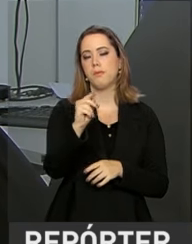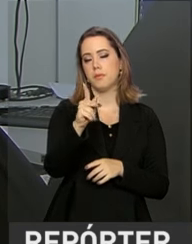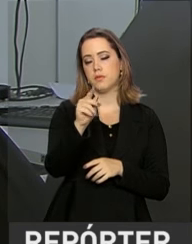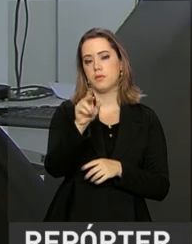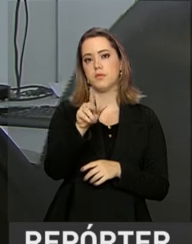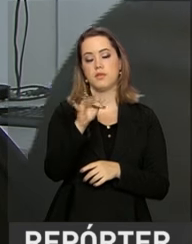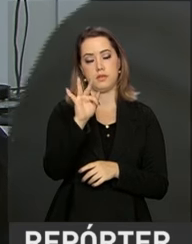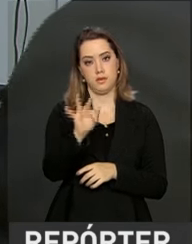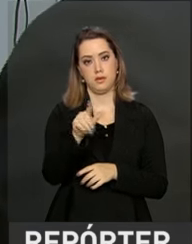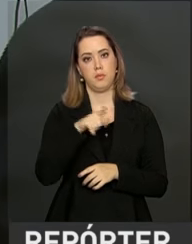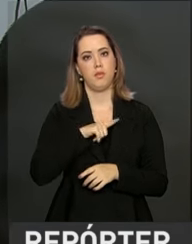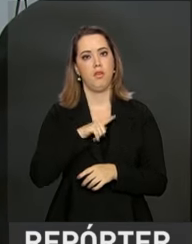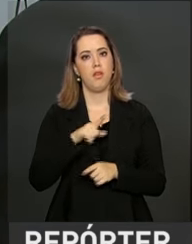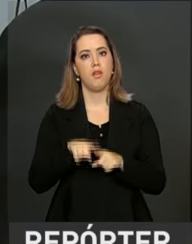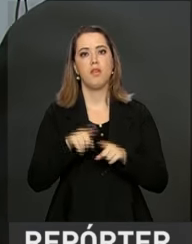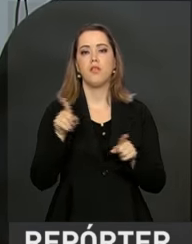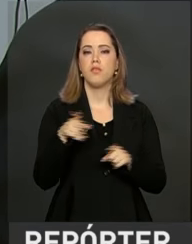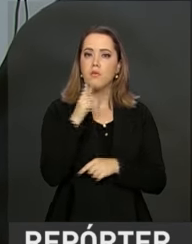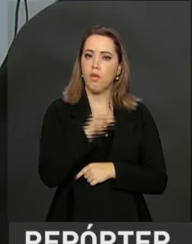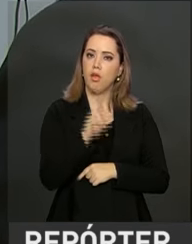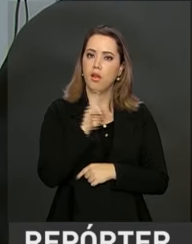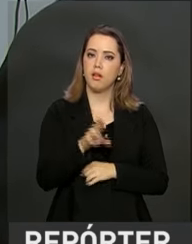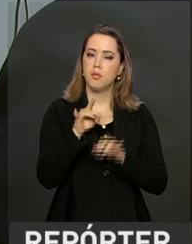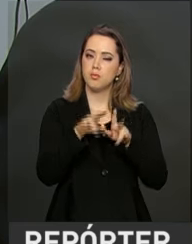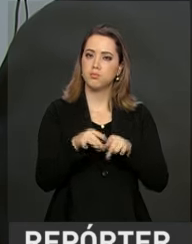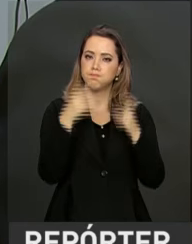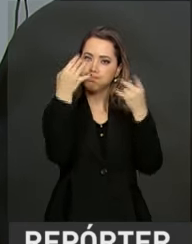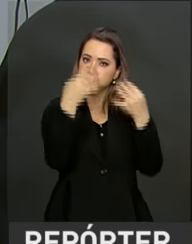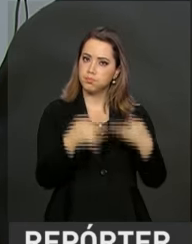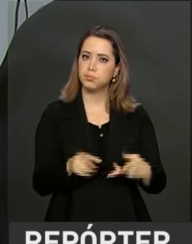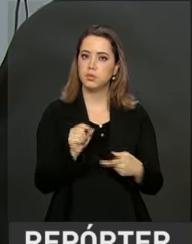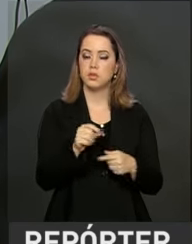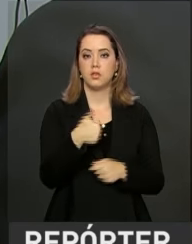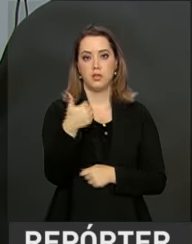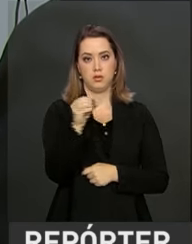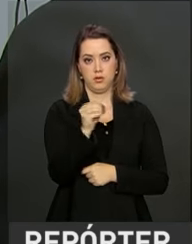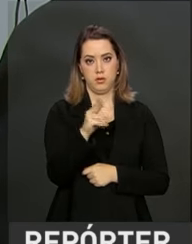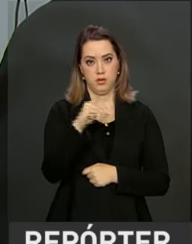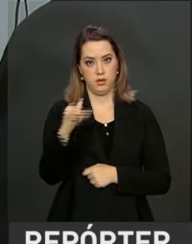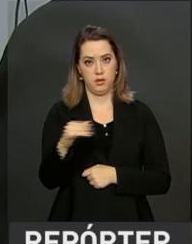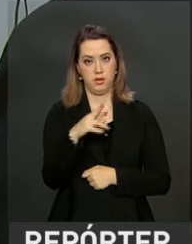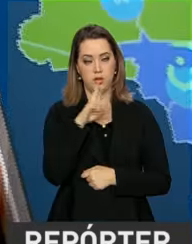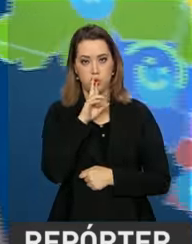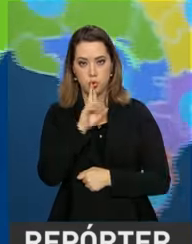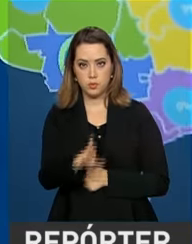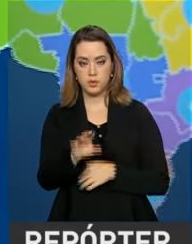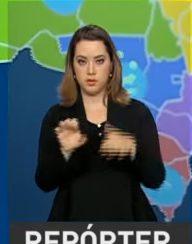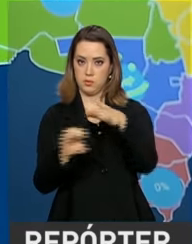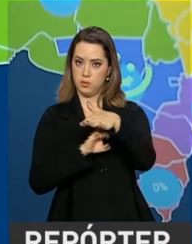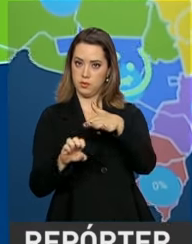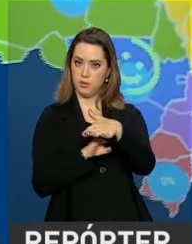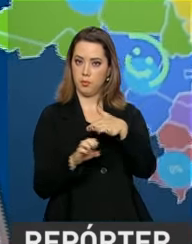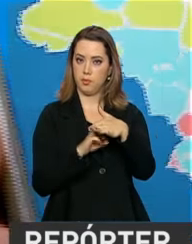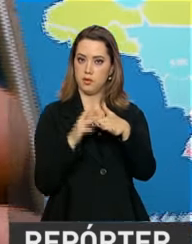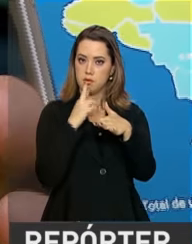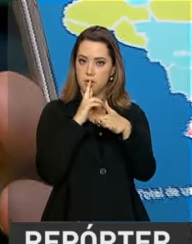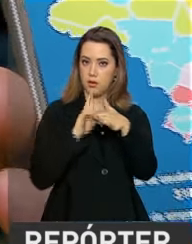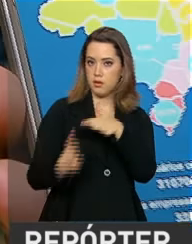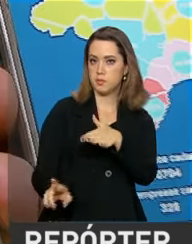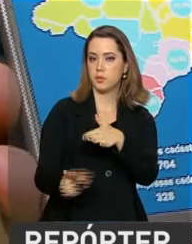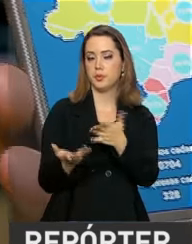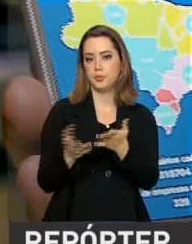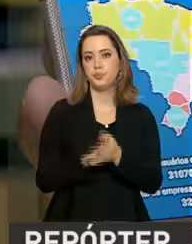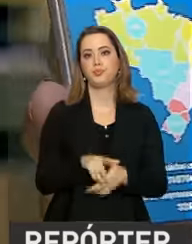reclamação. As empresas têm 10 dias para responder, mas essa média está em apenas 7 dias. O Ministério da Justiça